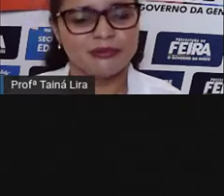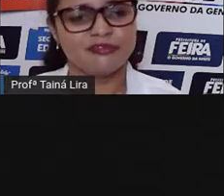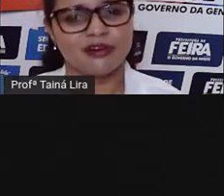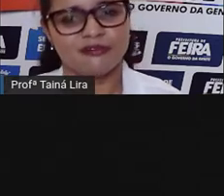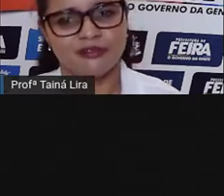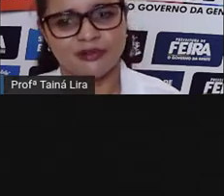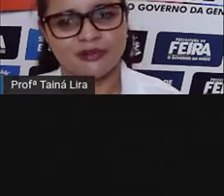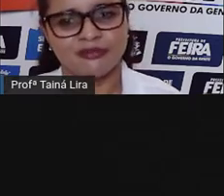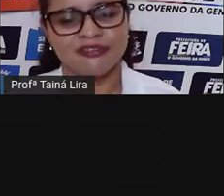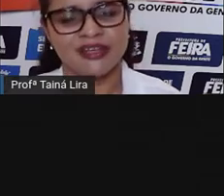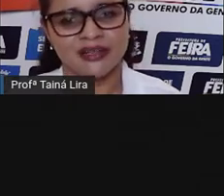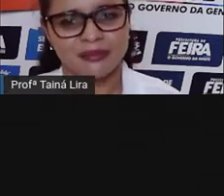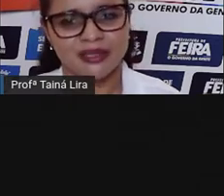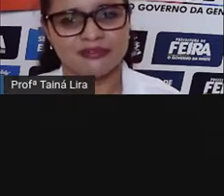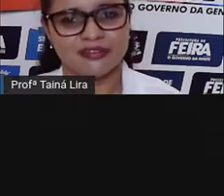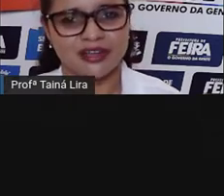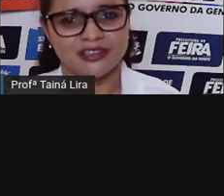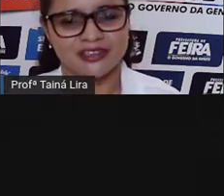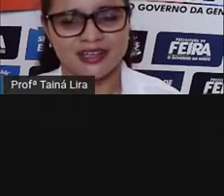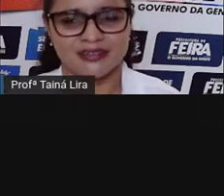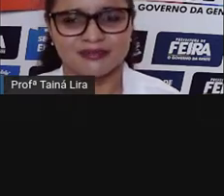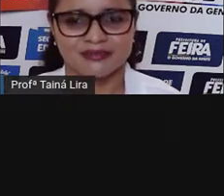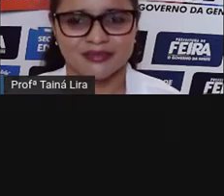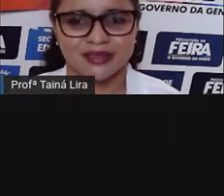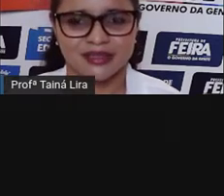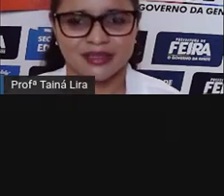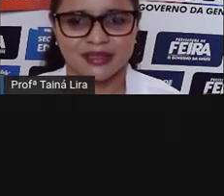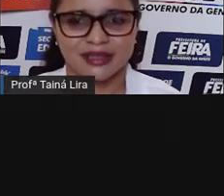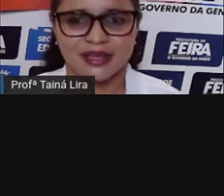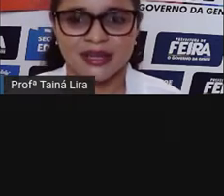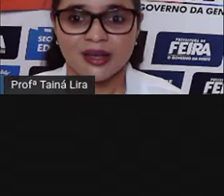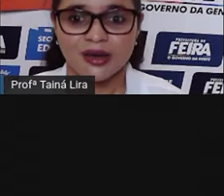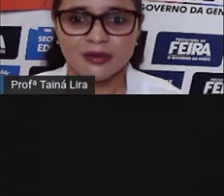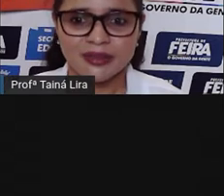Lobo por favor venha a minha festa